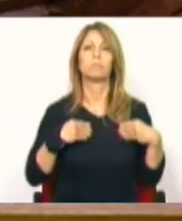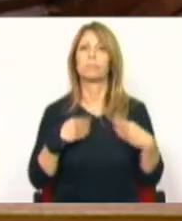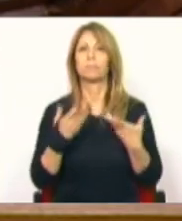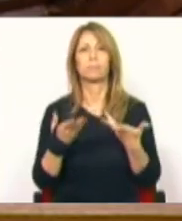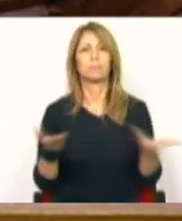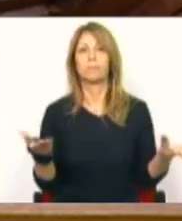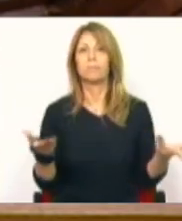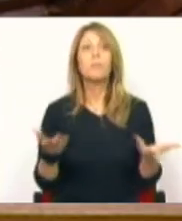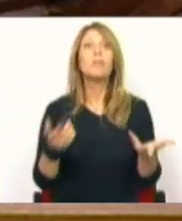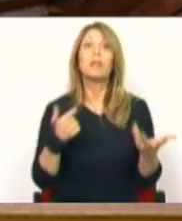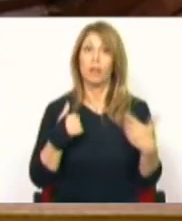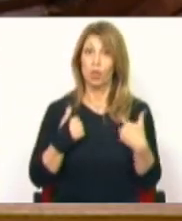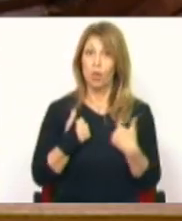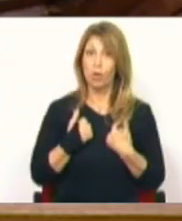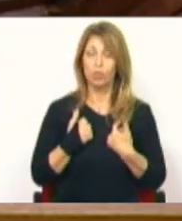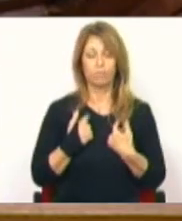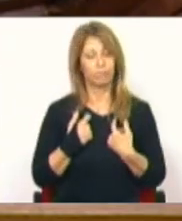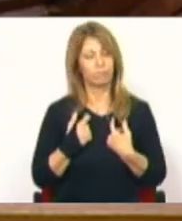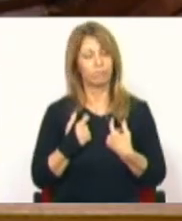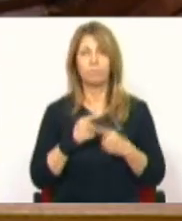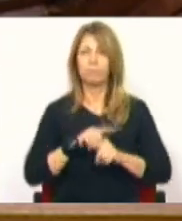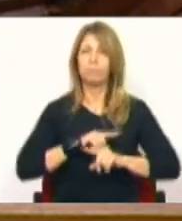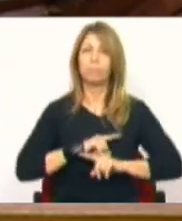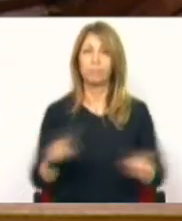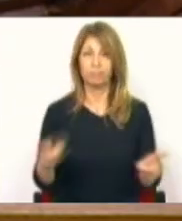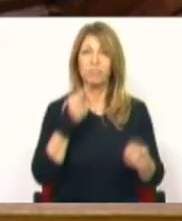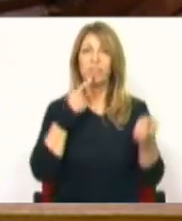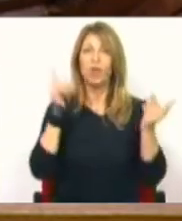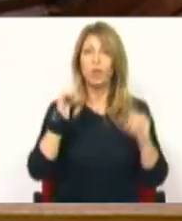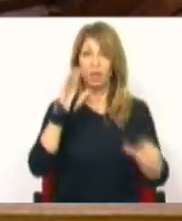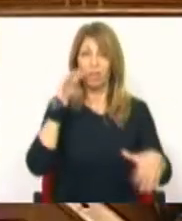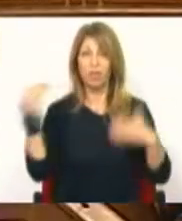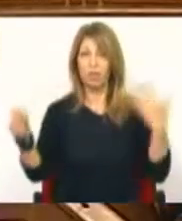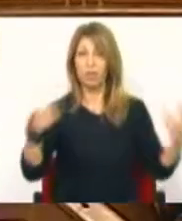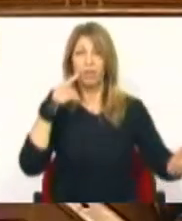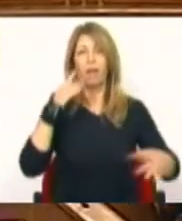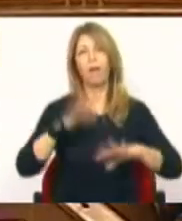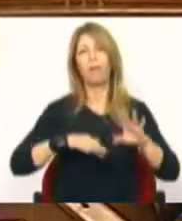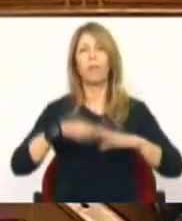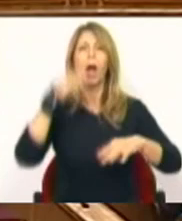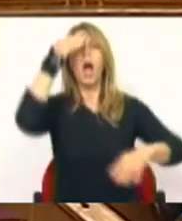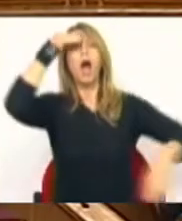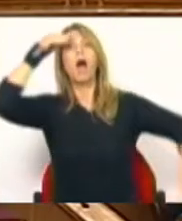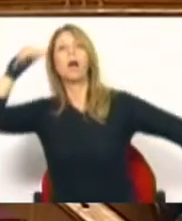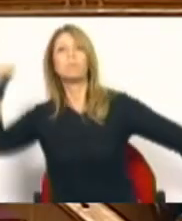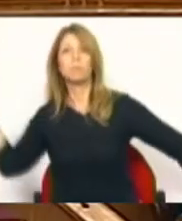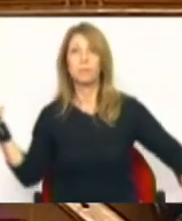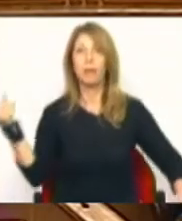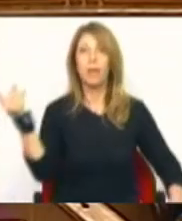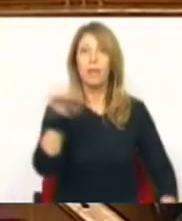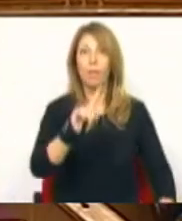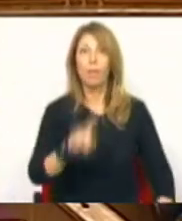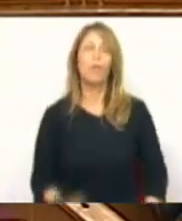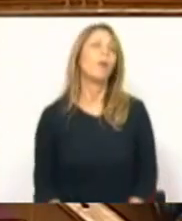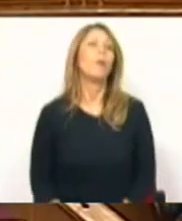parte, não permitiremos que caia novamente no esquecimento. Muito obrigado. Obrigado, Sr. Deputado.